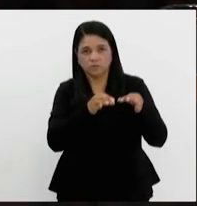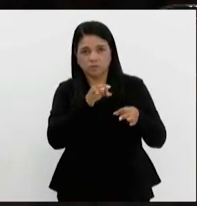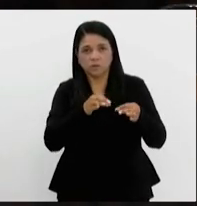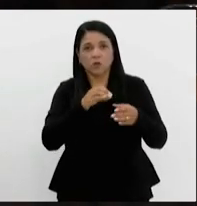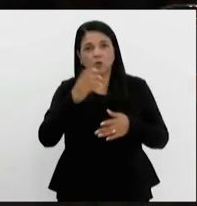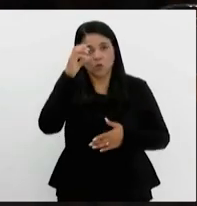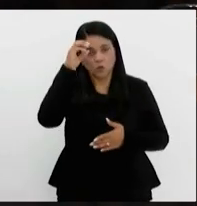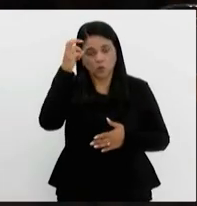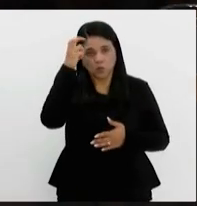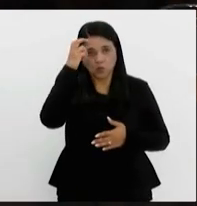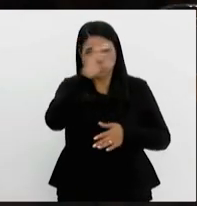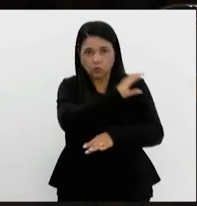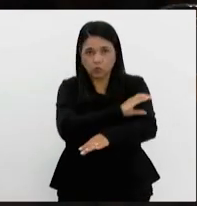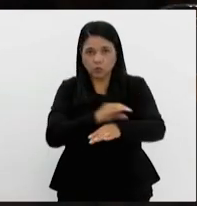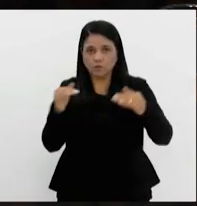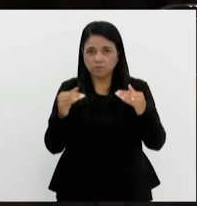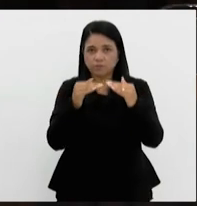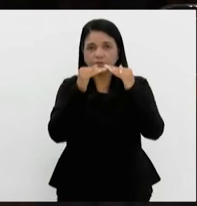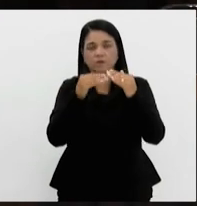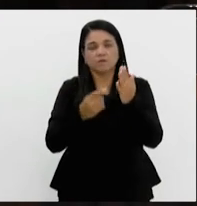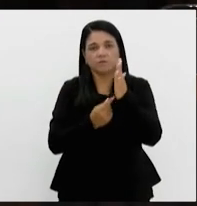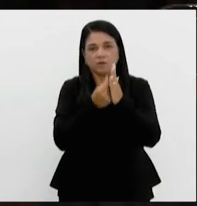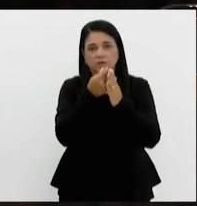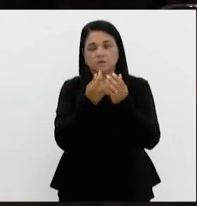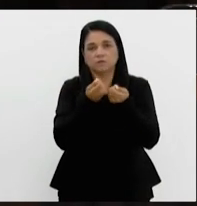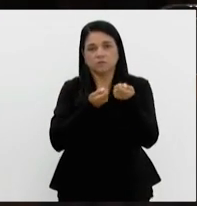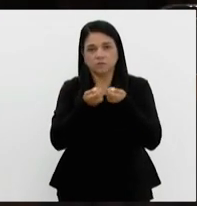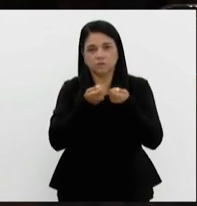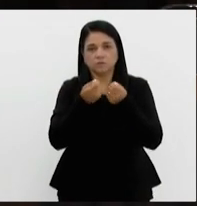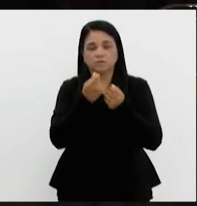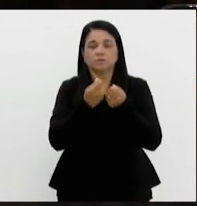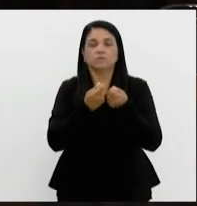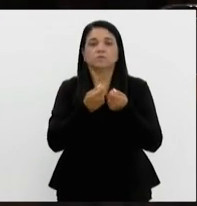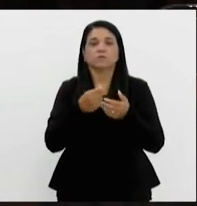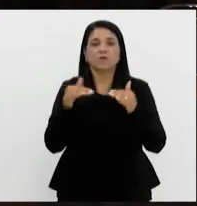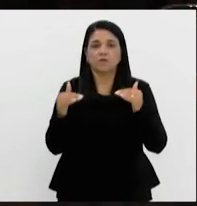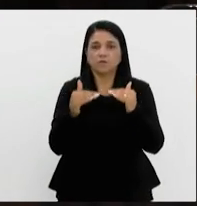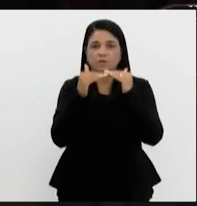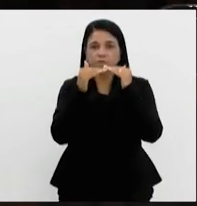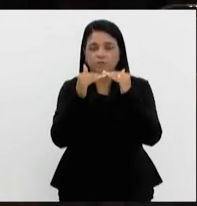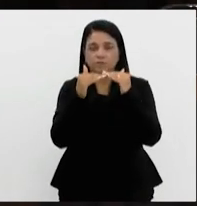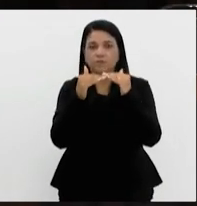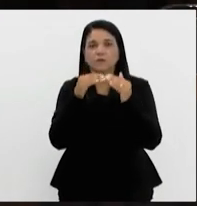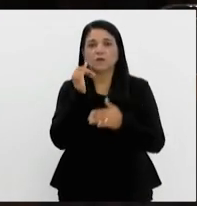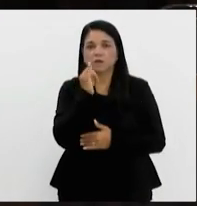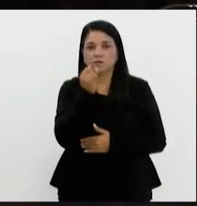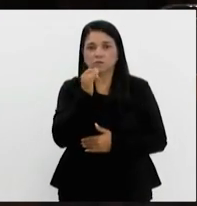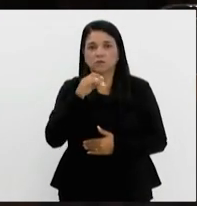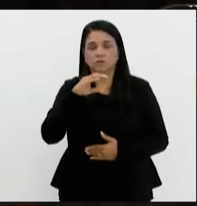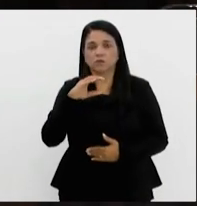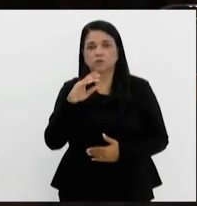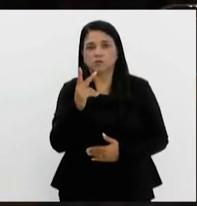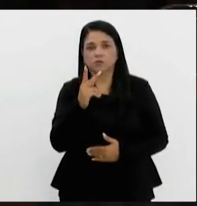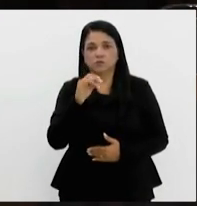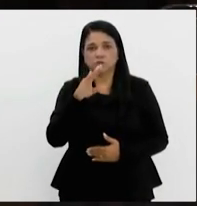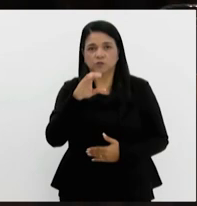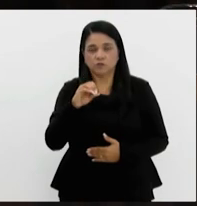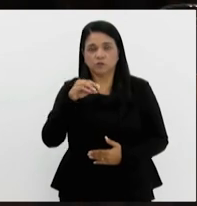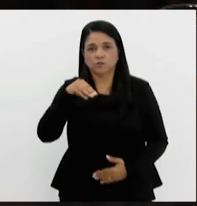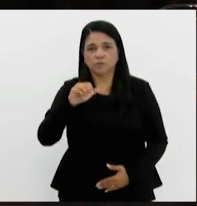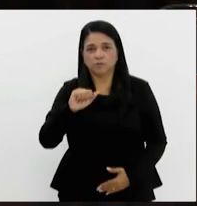cultura favorável, de orçamento, finanças, fiscalização financeira e controle favorável. Relator, deputado